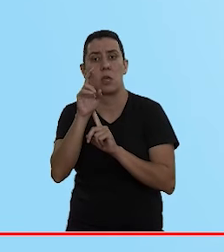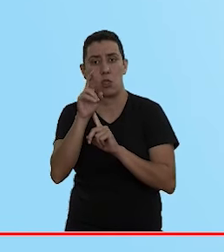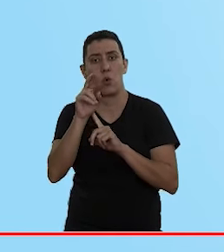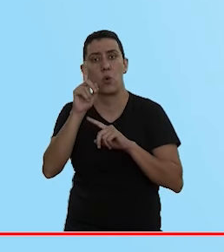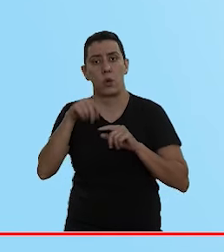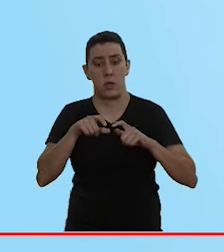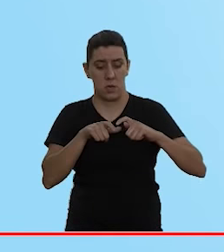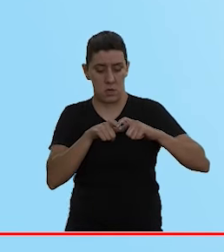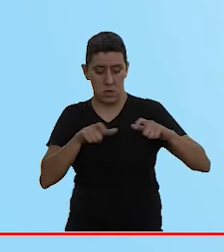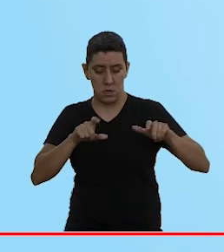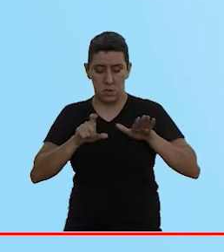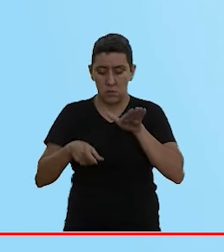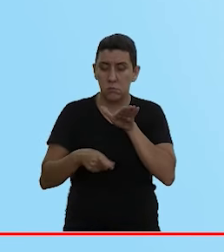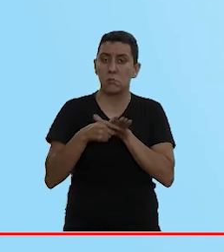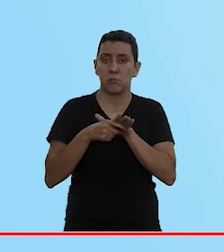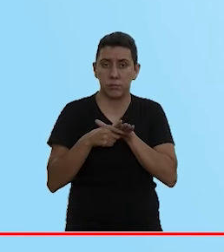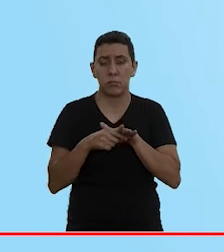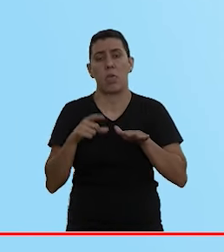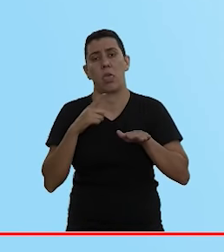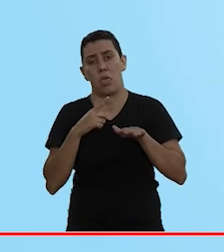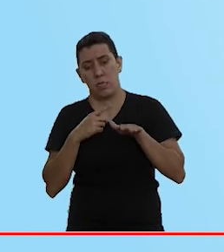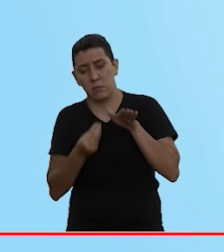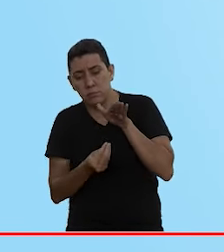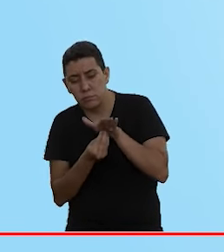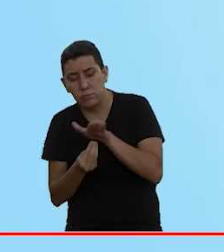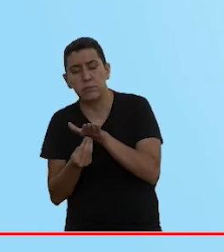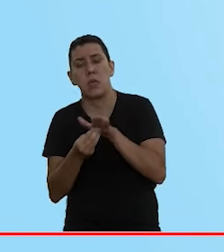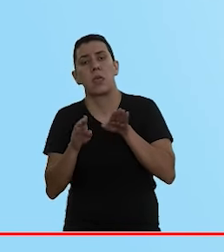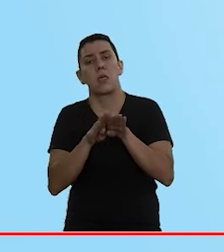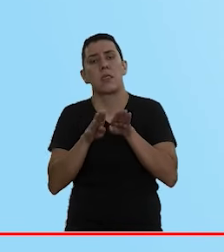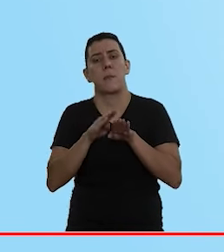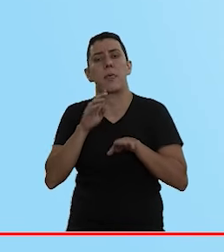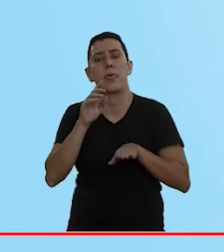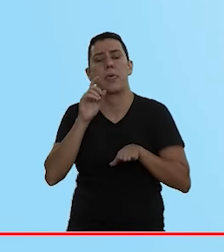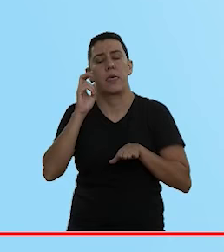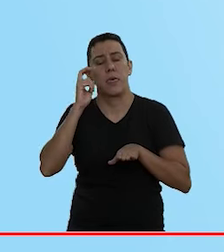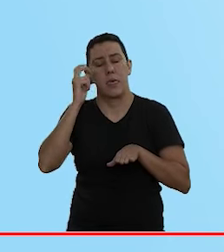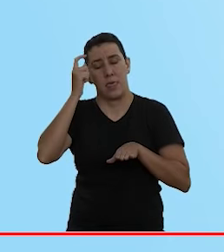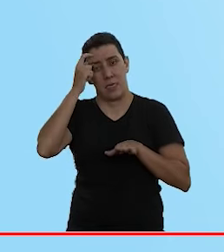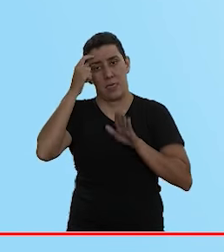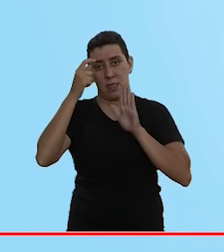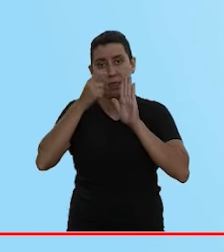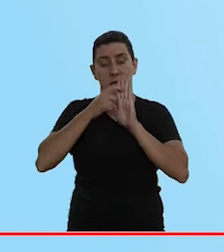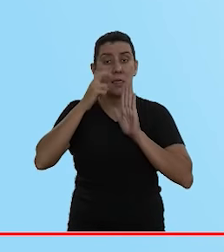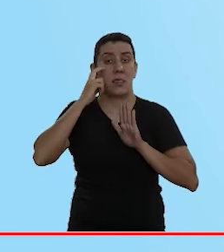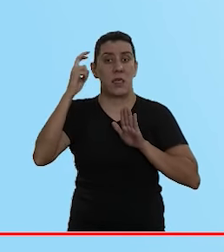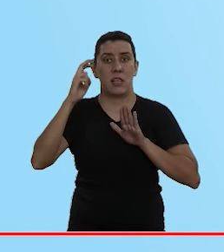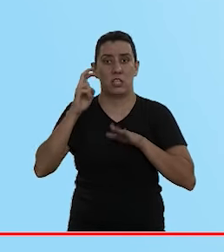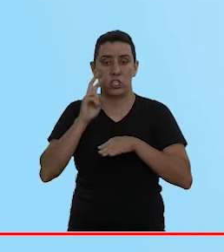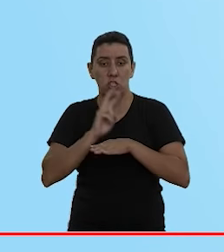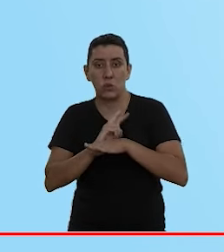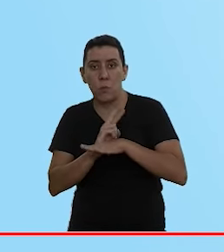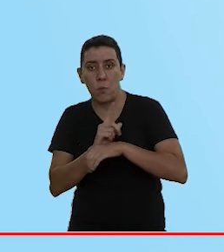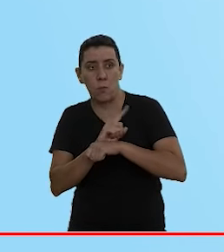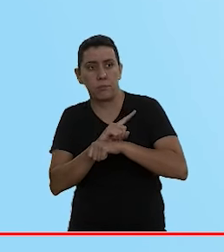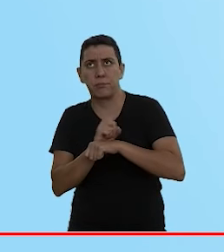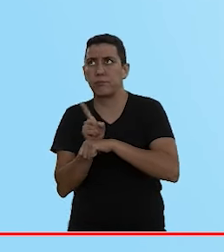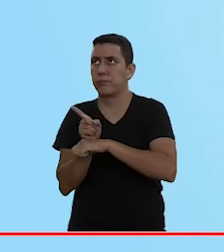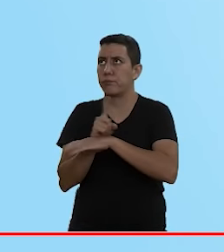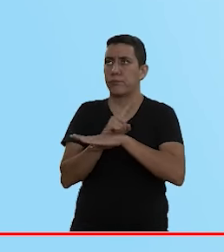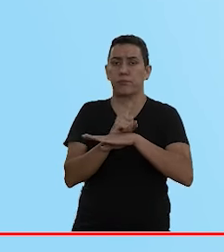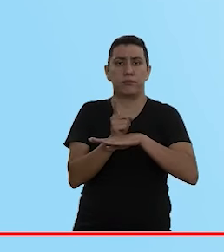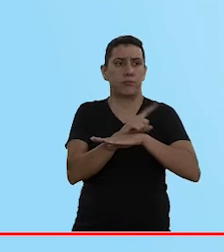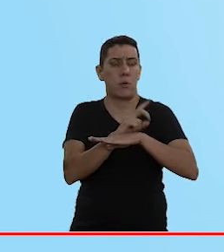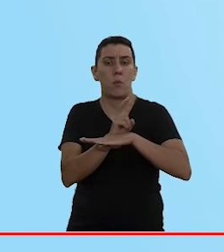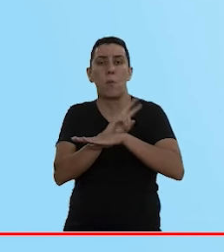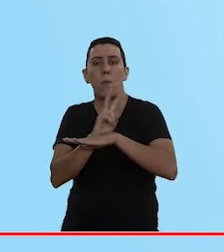inversores inteligentes, Smart Dangle, medidores inteligentes e monitoramento, portal de monitoramento. Isso